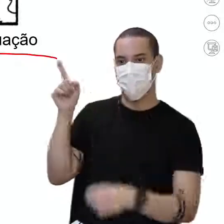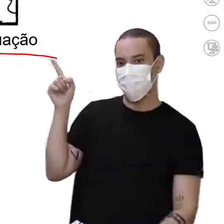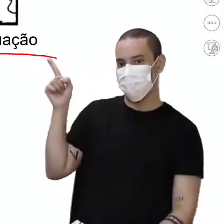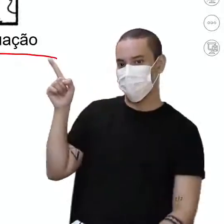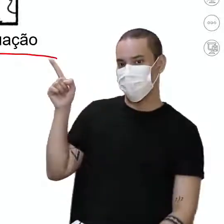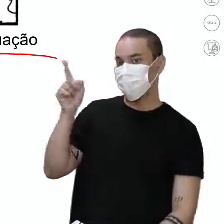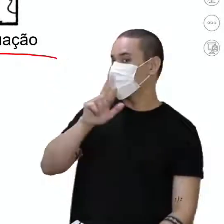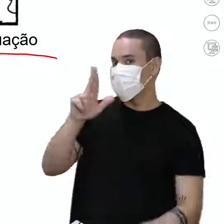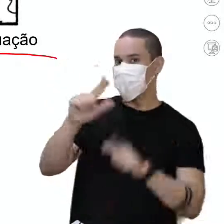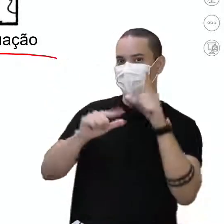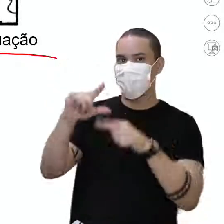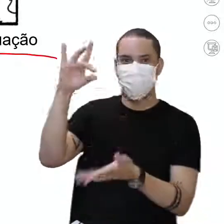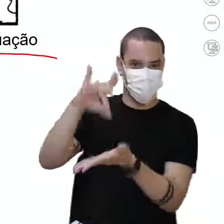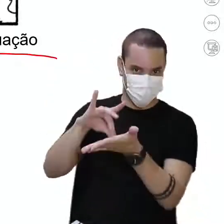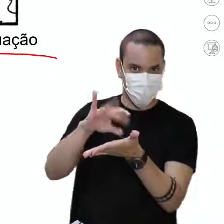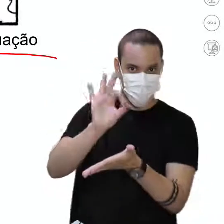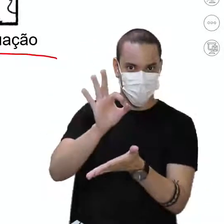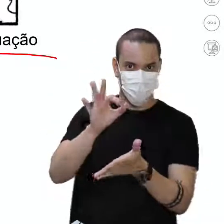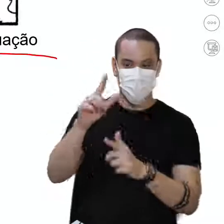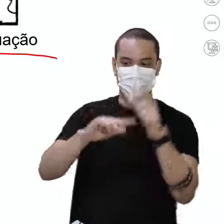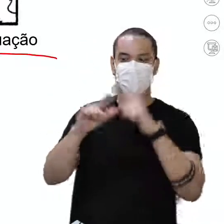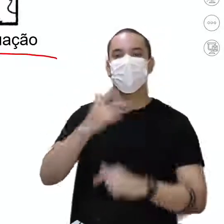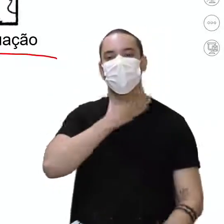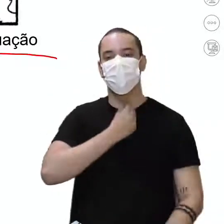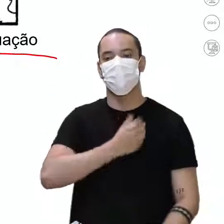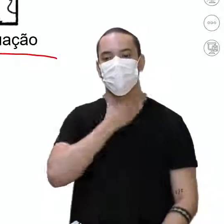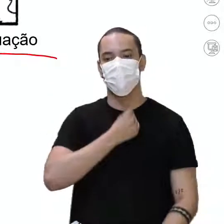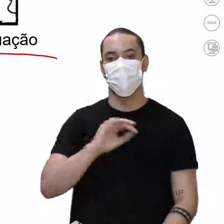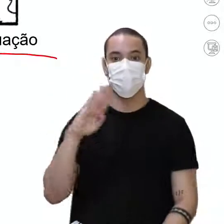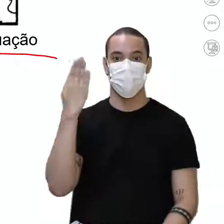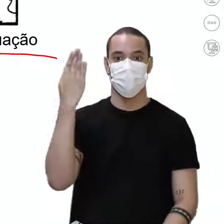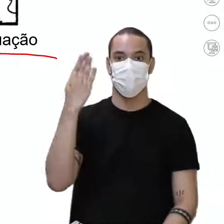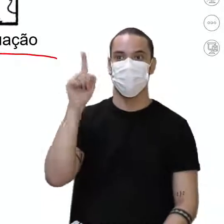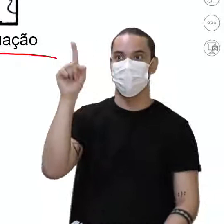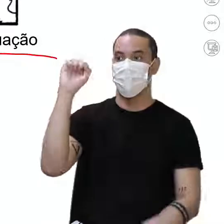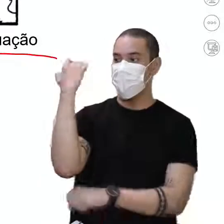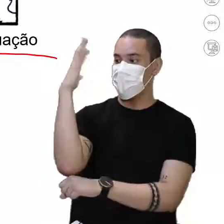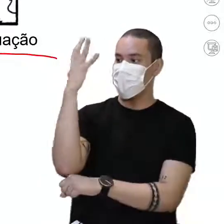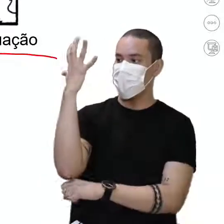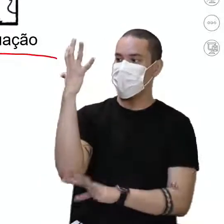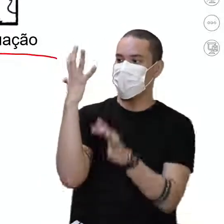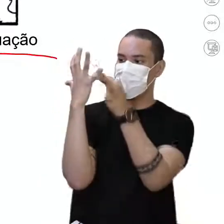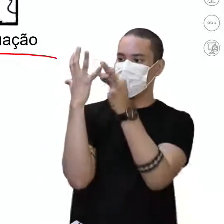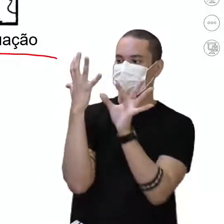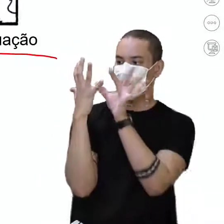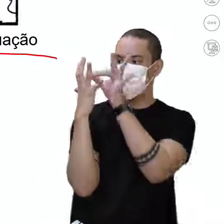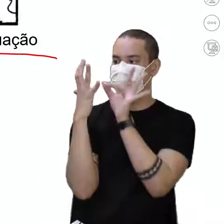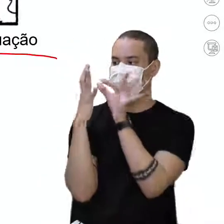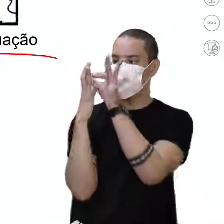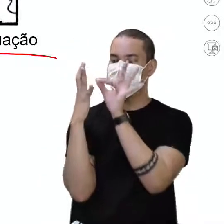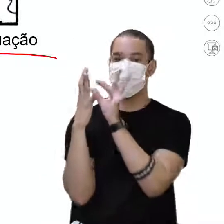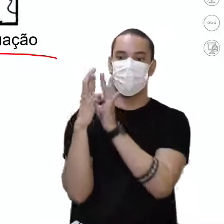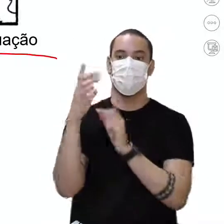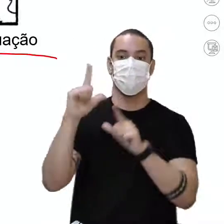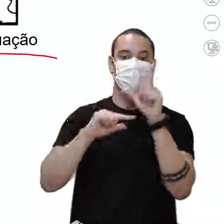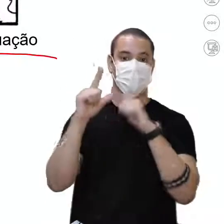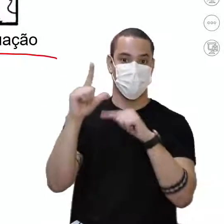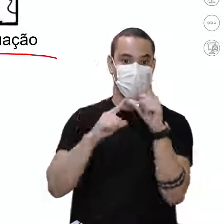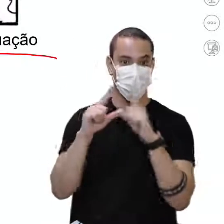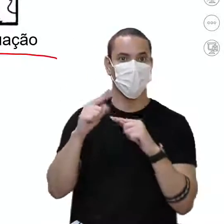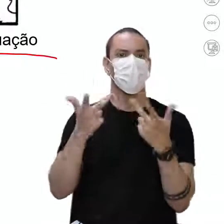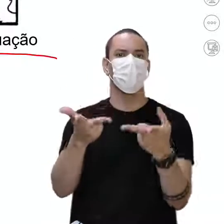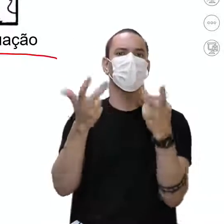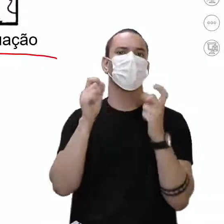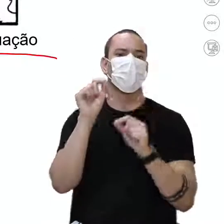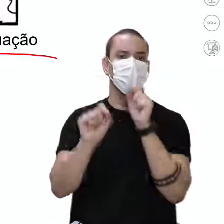estrelas não são verdadeiras, elas são falsas, elas estão aqui presas na árvore, na tree. E aí você percebe que o